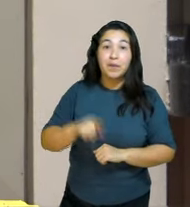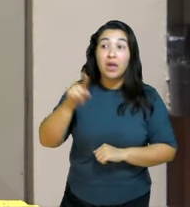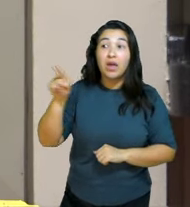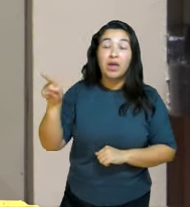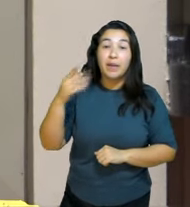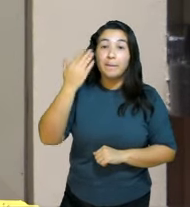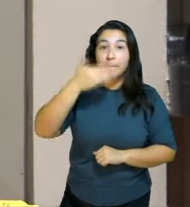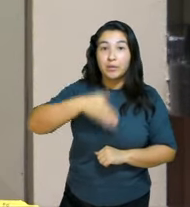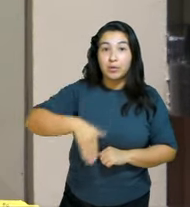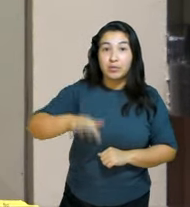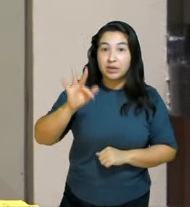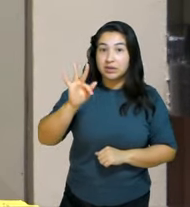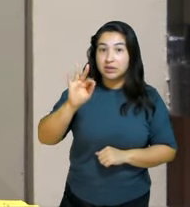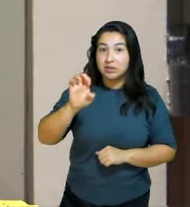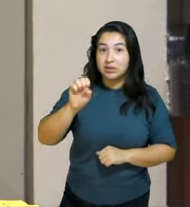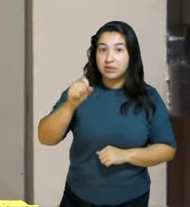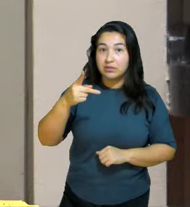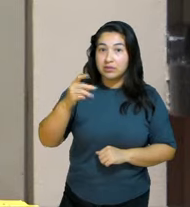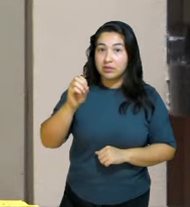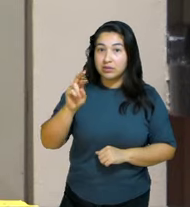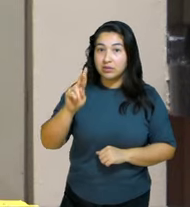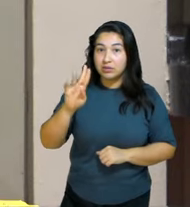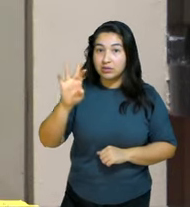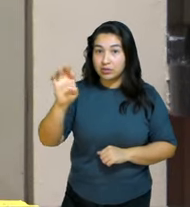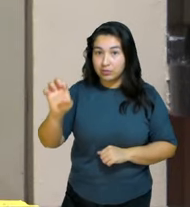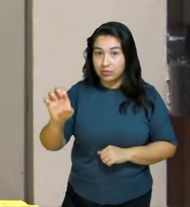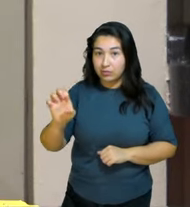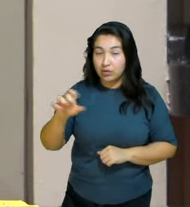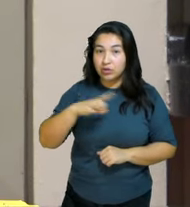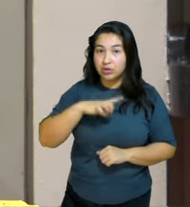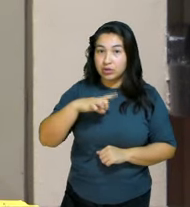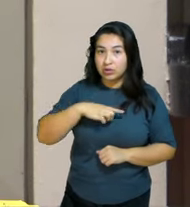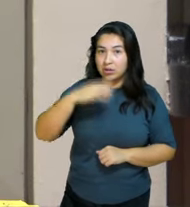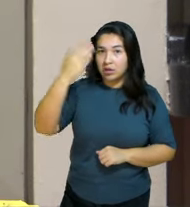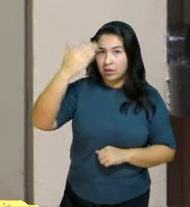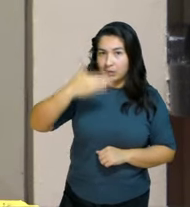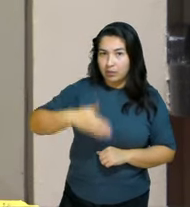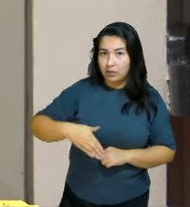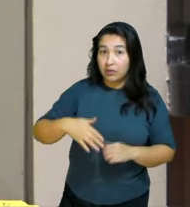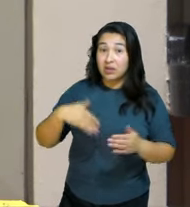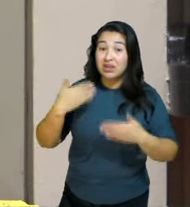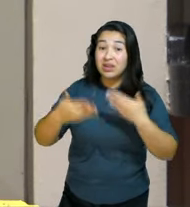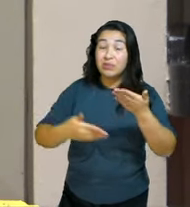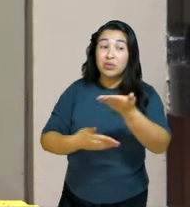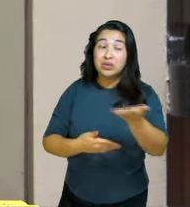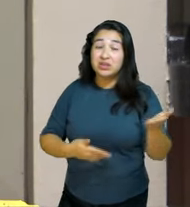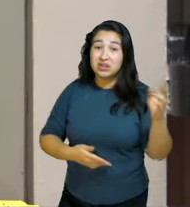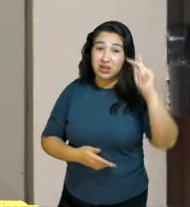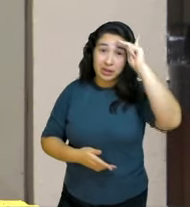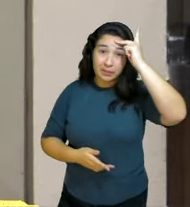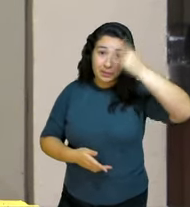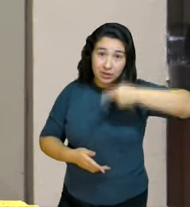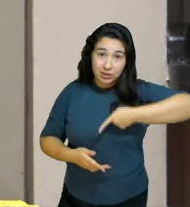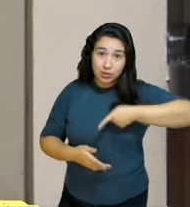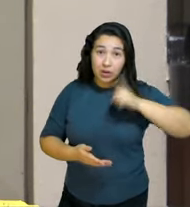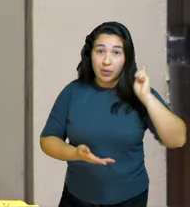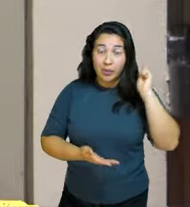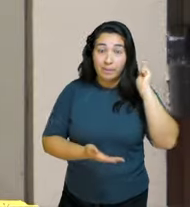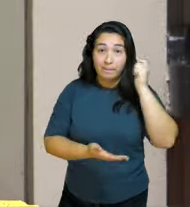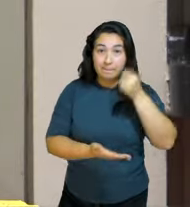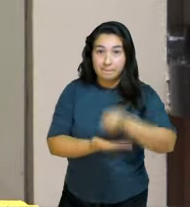da FESPORT, não receberam recursos e estão fazendo financiamento com o CPF, financiamento pessoa física, para pagar a conta daquilo que